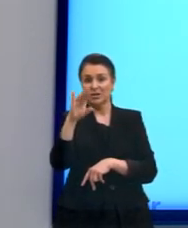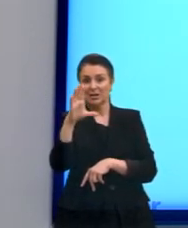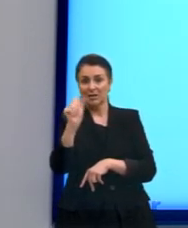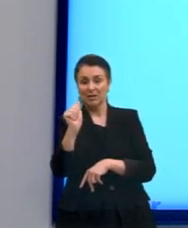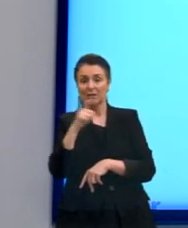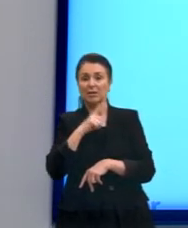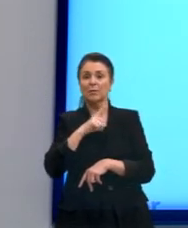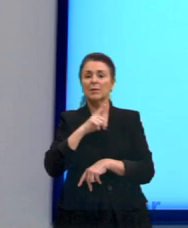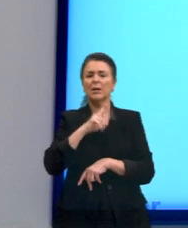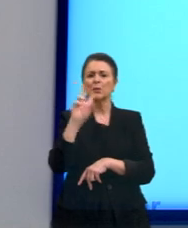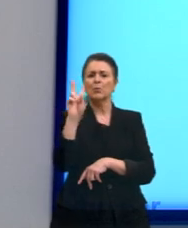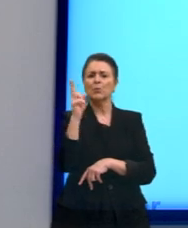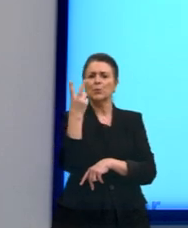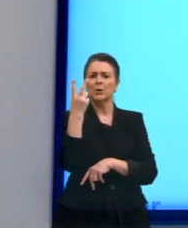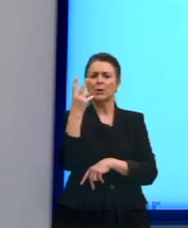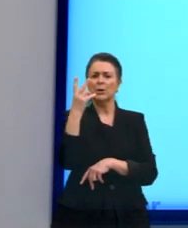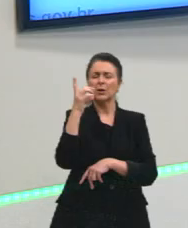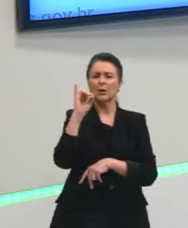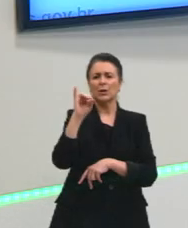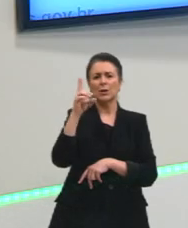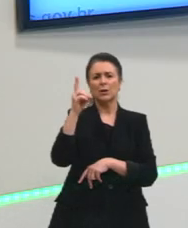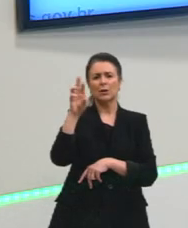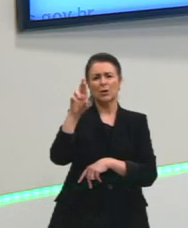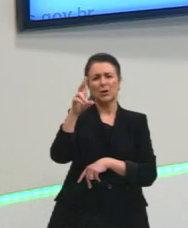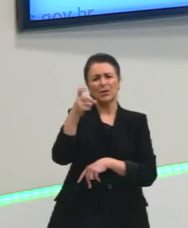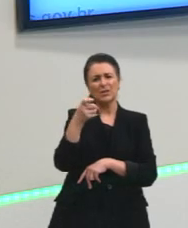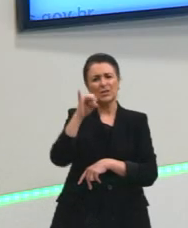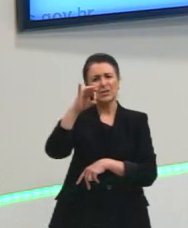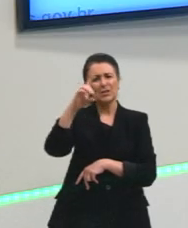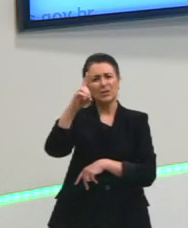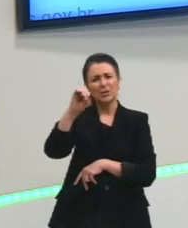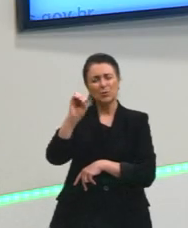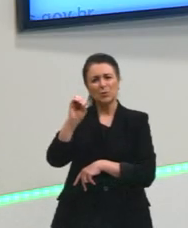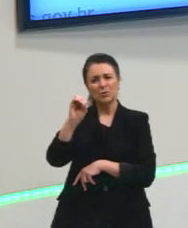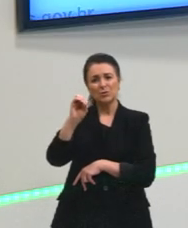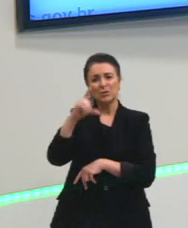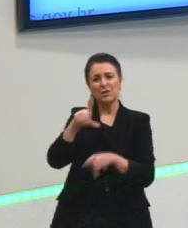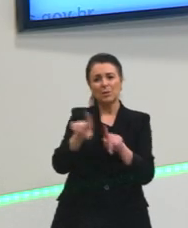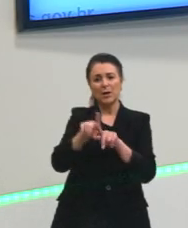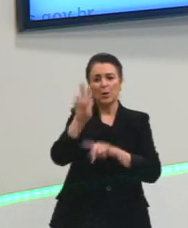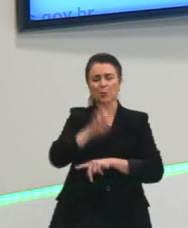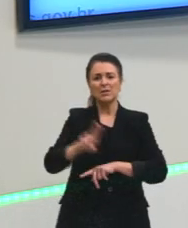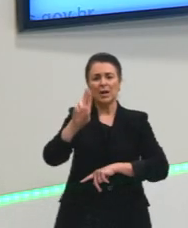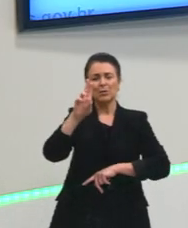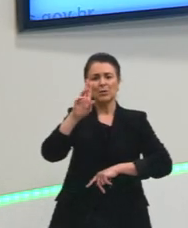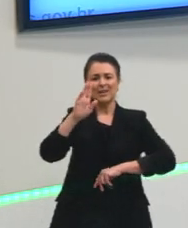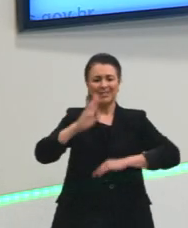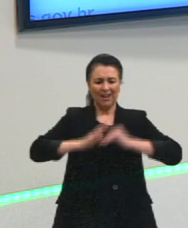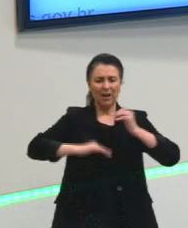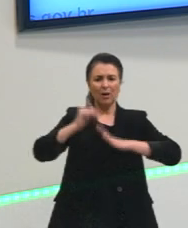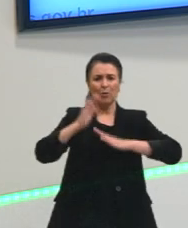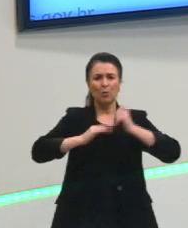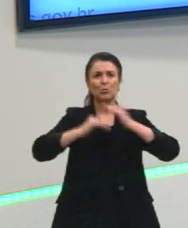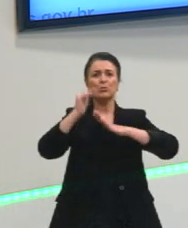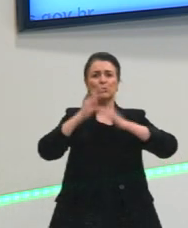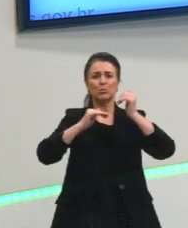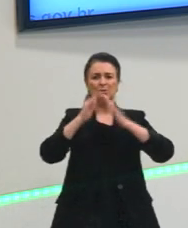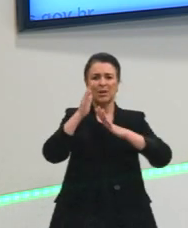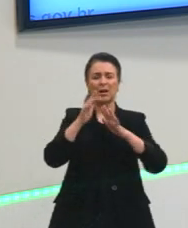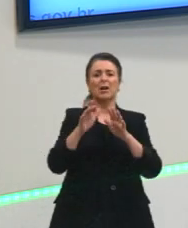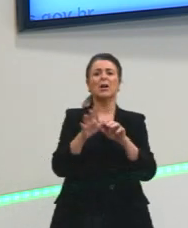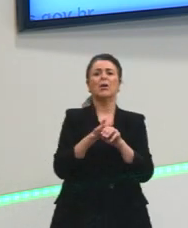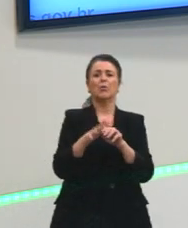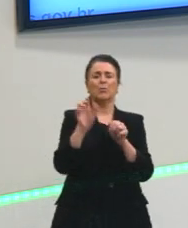hidróxido de cálcio O que é aquele cal hidratado que é utilizado tanto na indústria de construção civil de argamassa quanto na